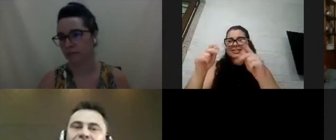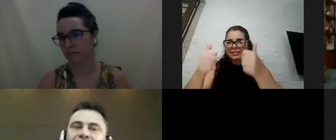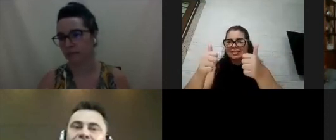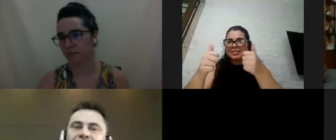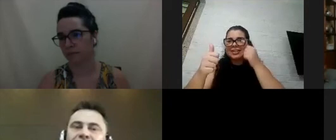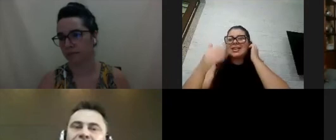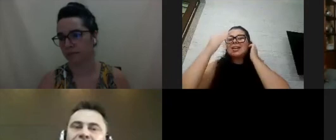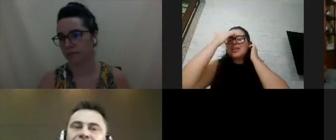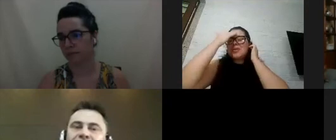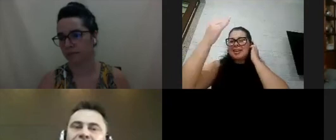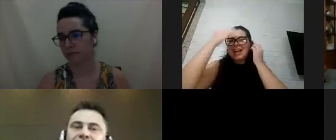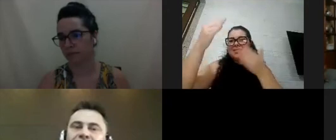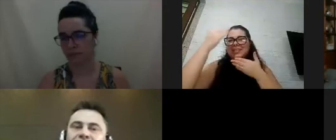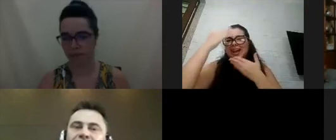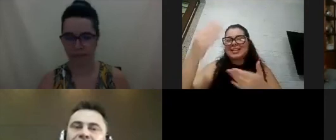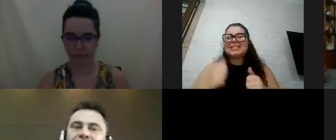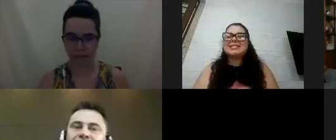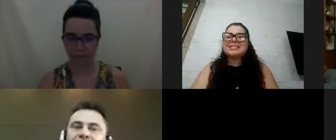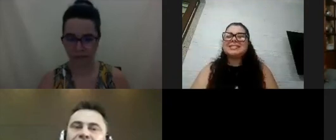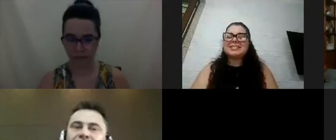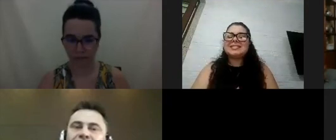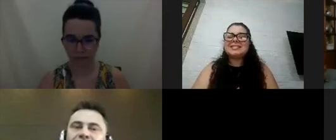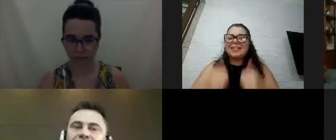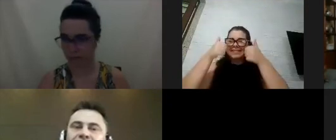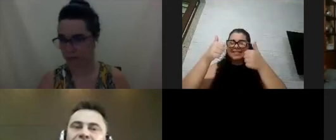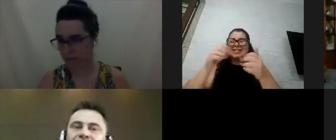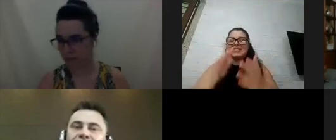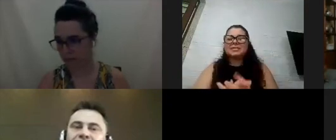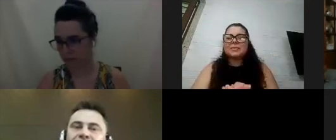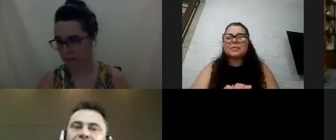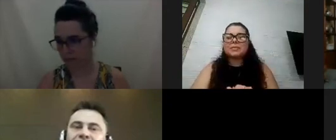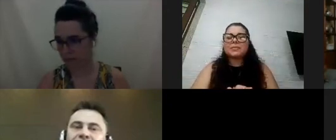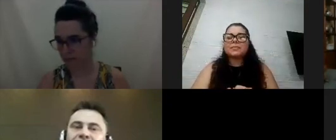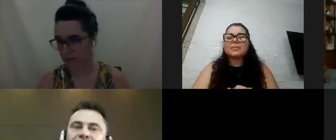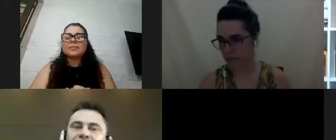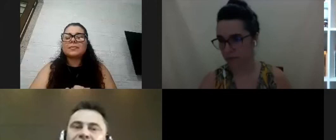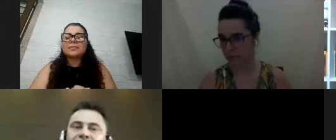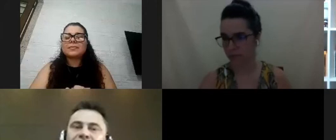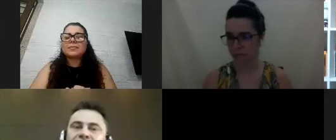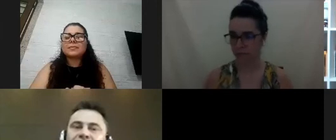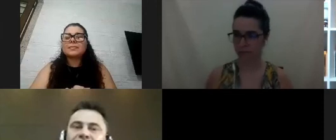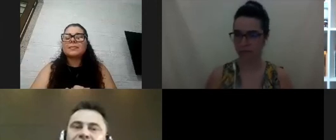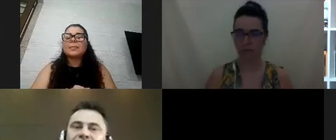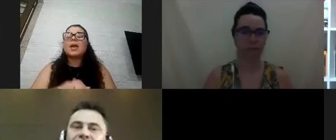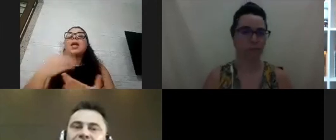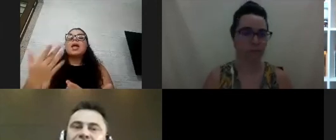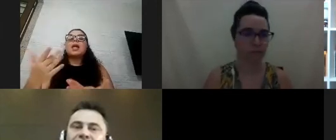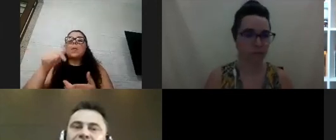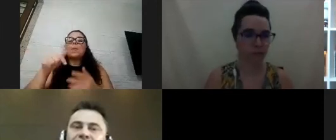a nossa obrigada obrigada só mais uma coisa que a Pathy escreveu aqui no chat